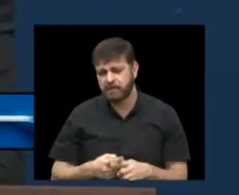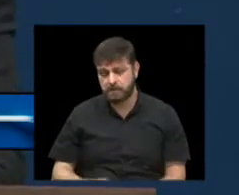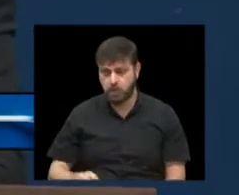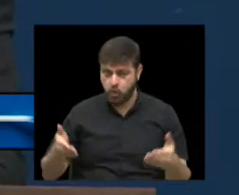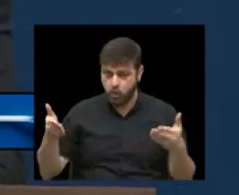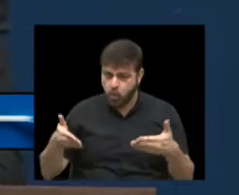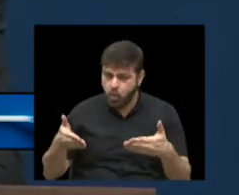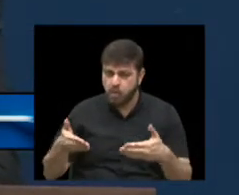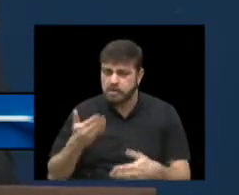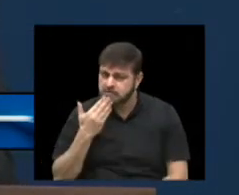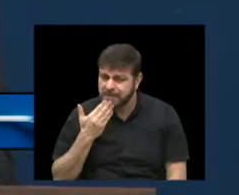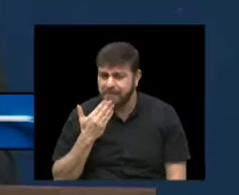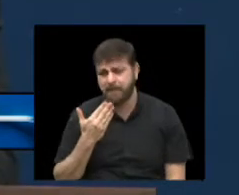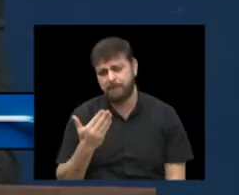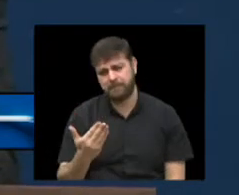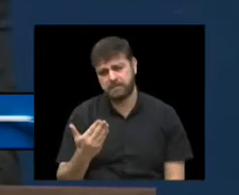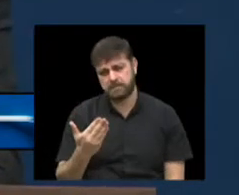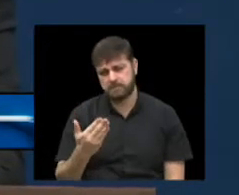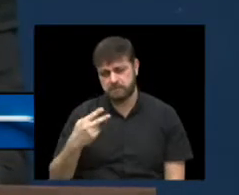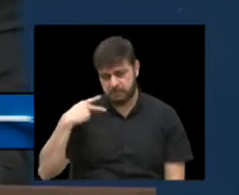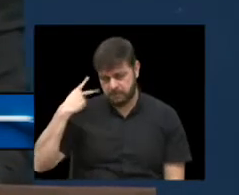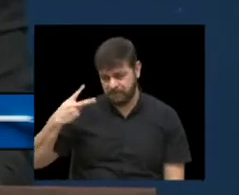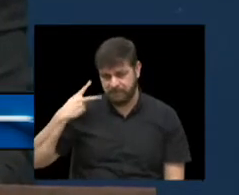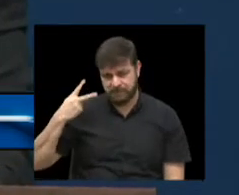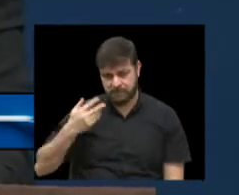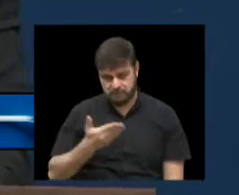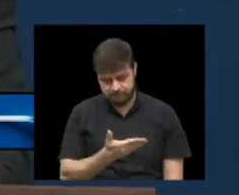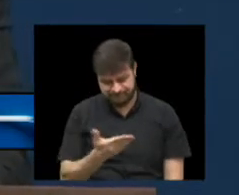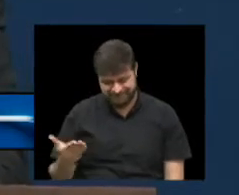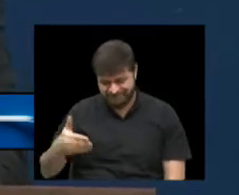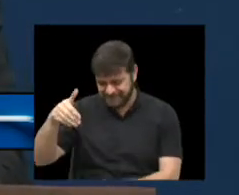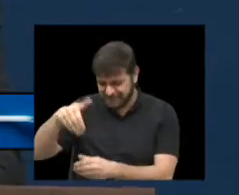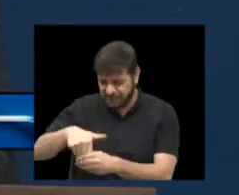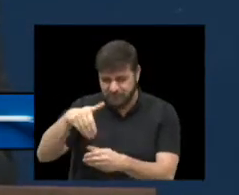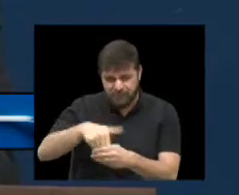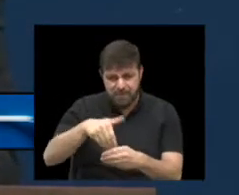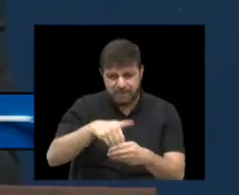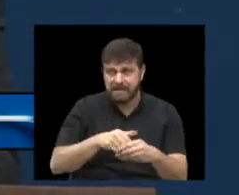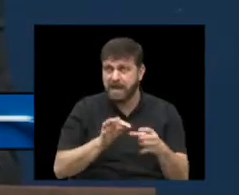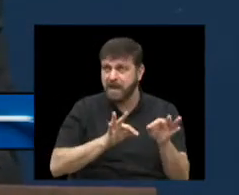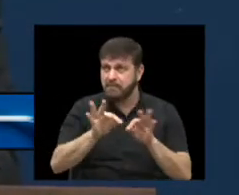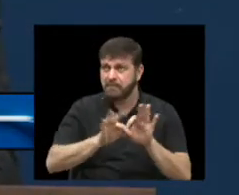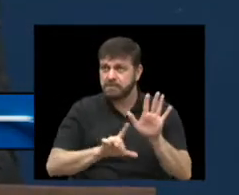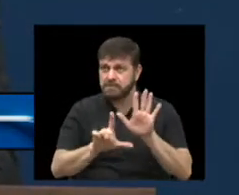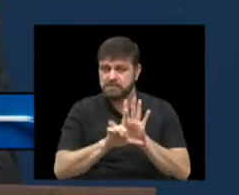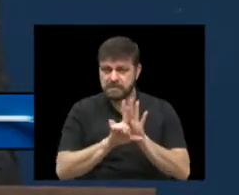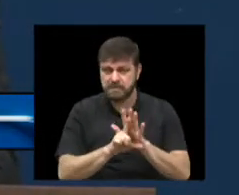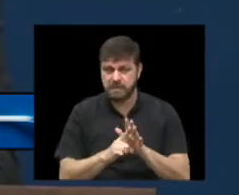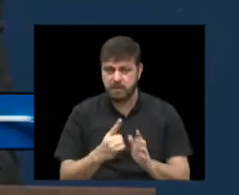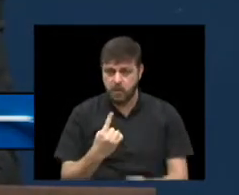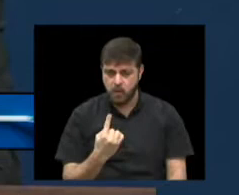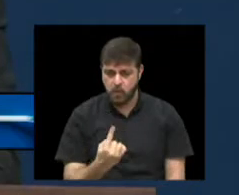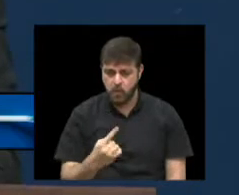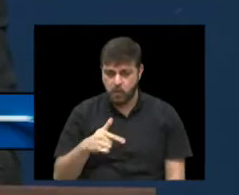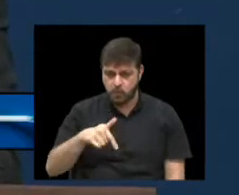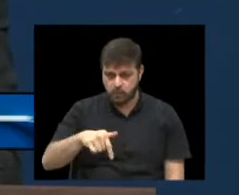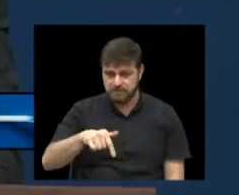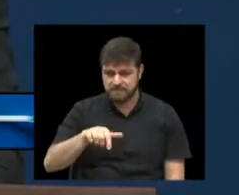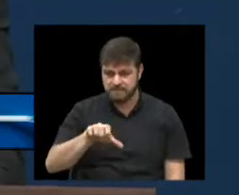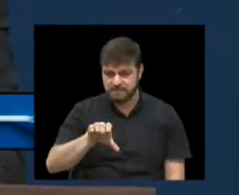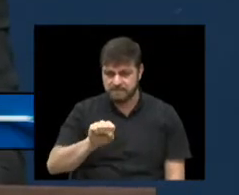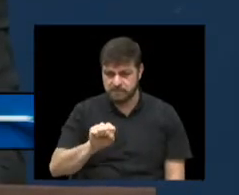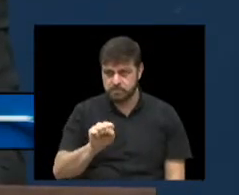e pedir o apoio dos nobres vereadores para o projeto de lei ordinária